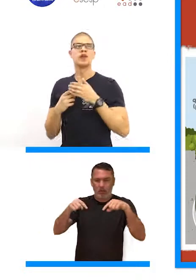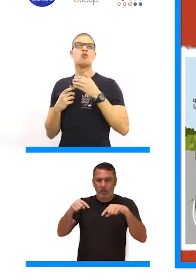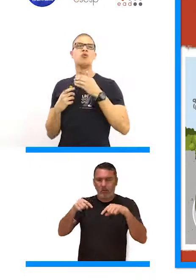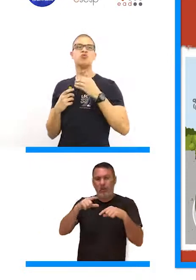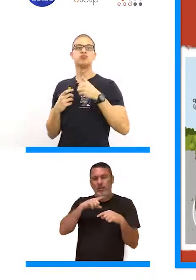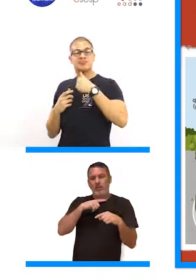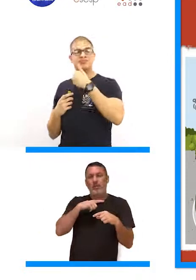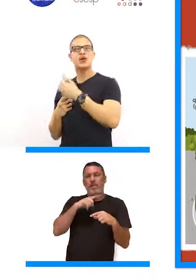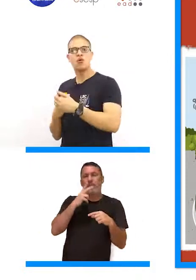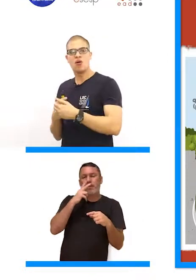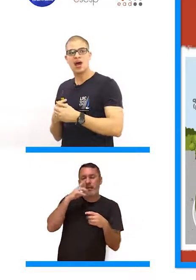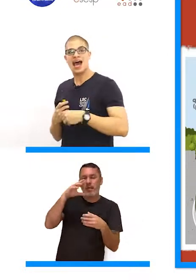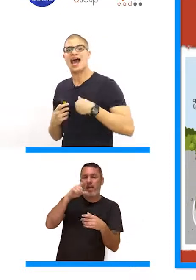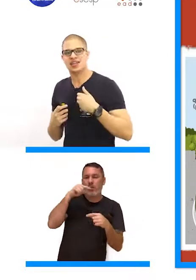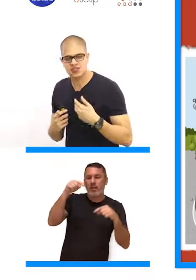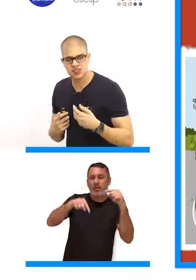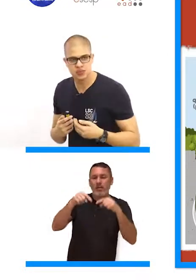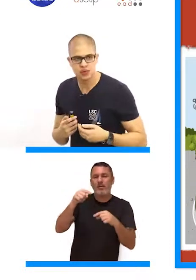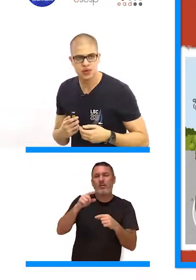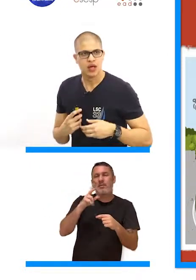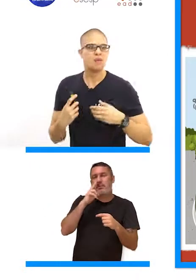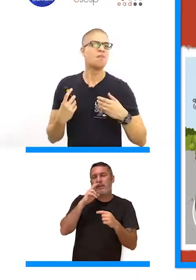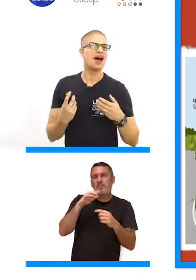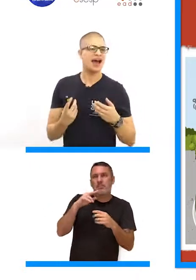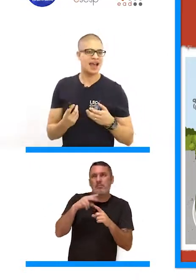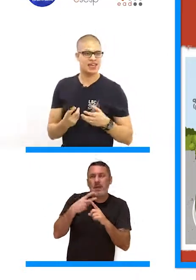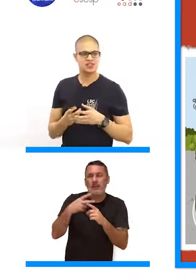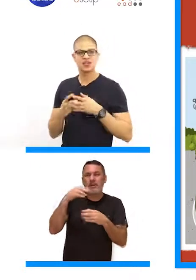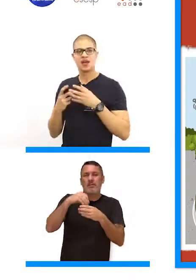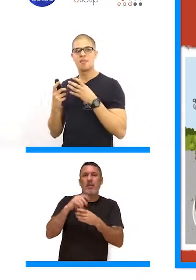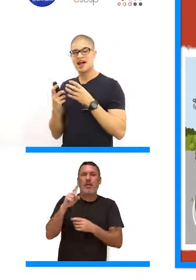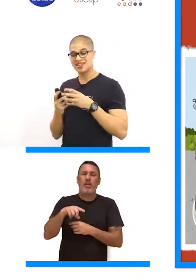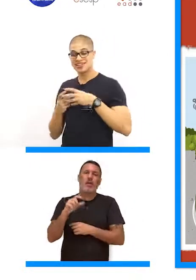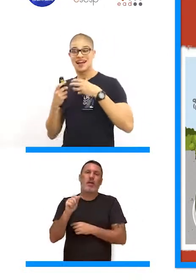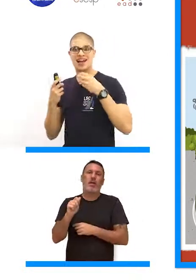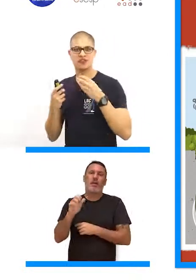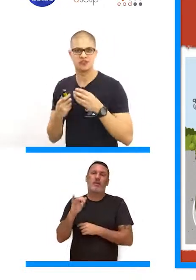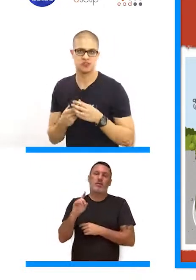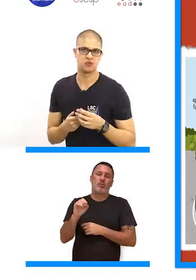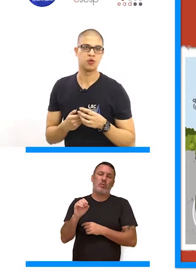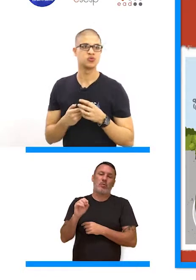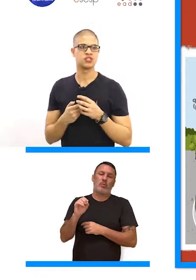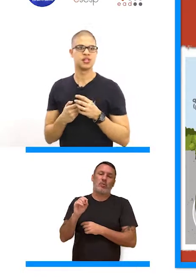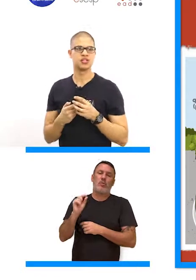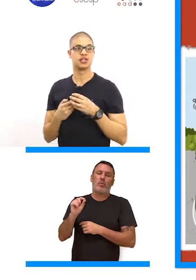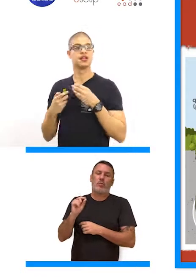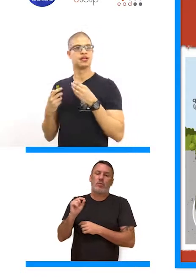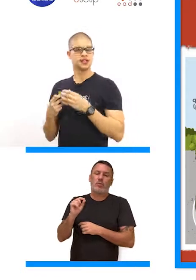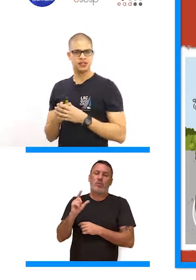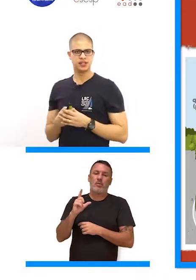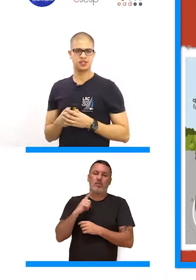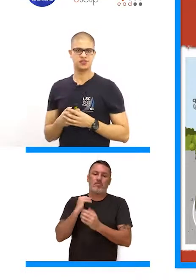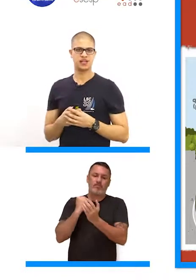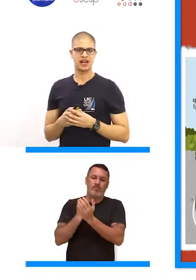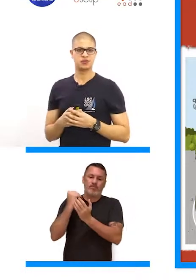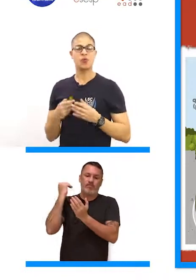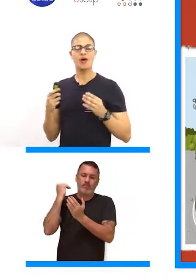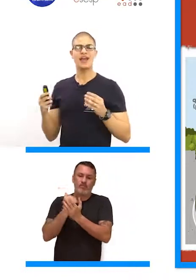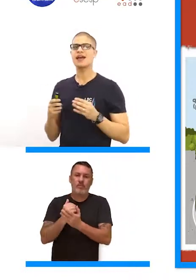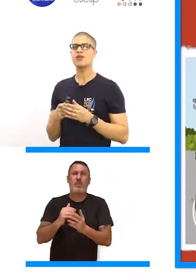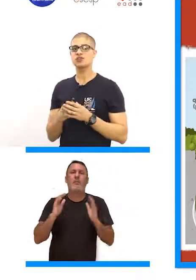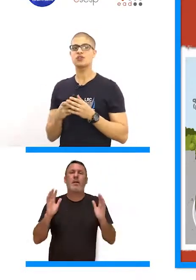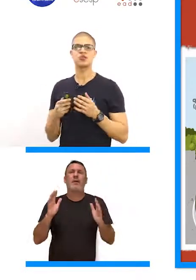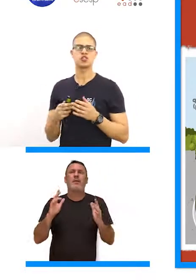fato, um teor ácido mais afim, ou seja,